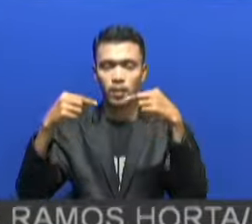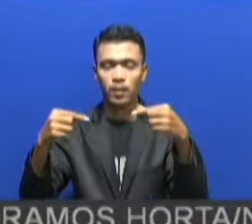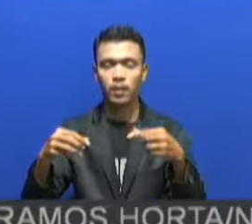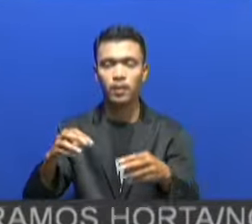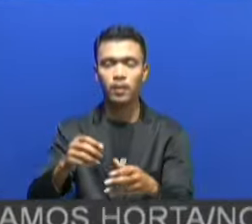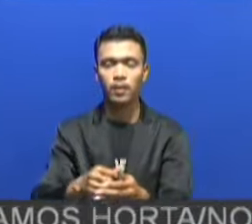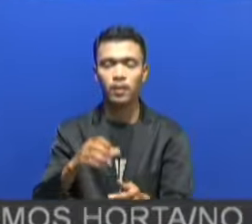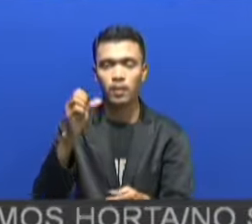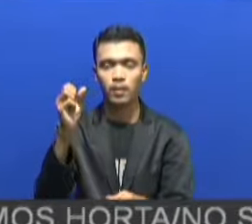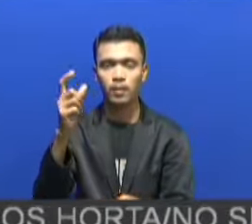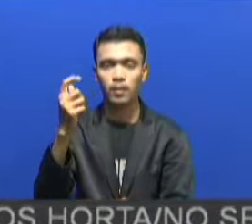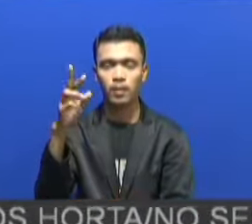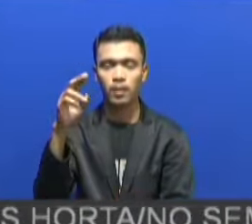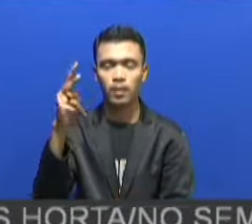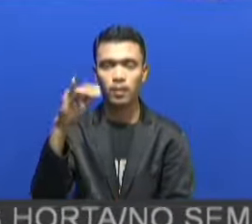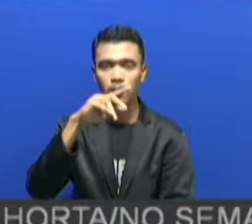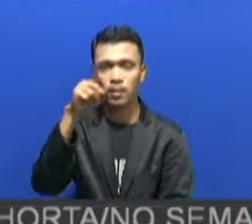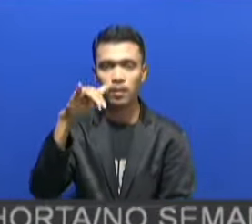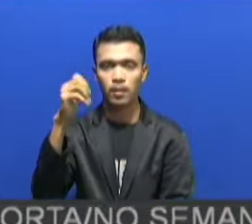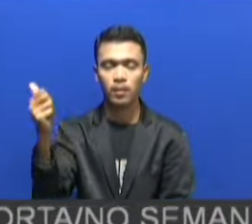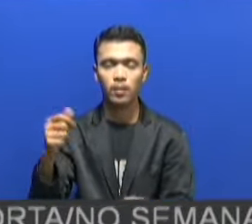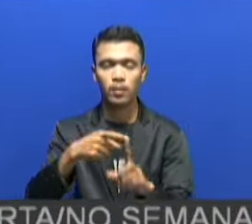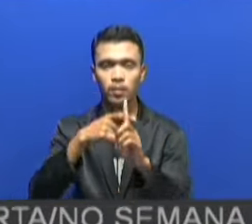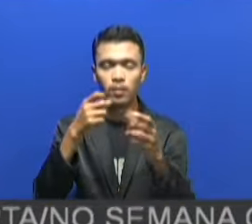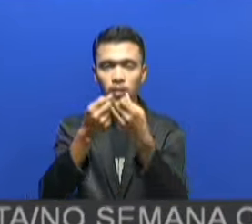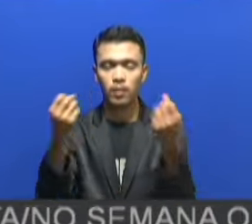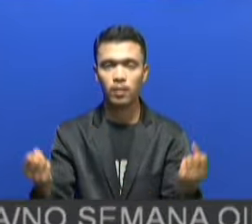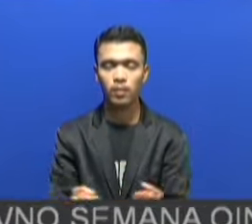no Jesus Misericórdia, Rusisuku Osoroa,